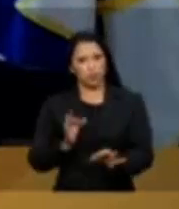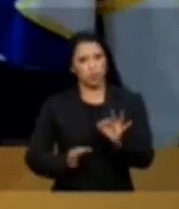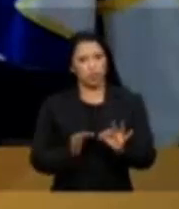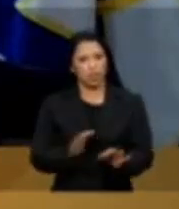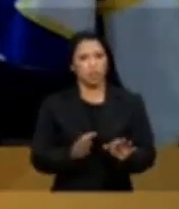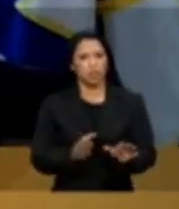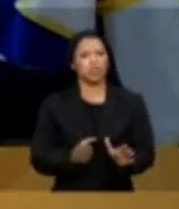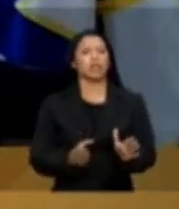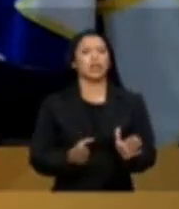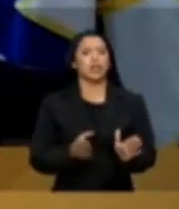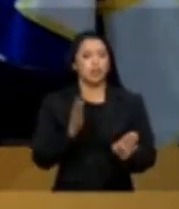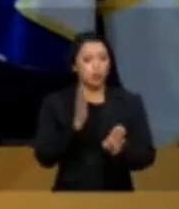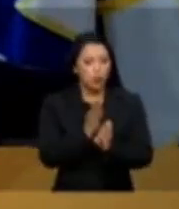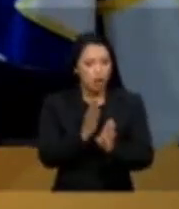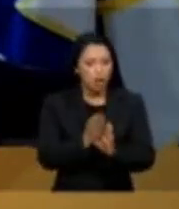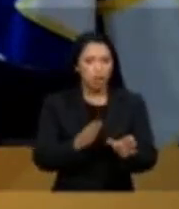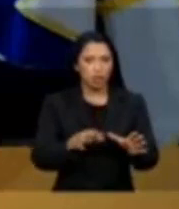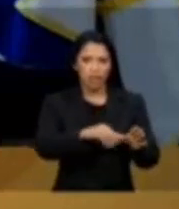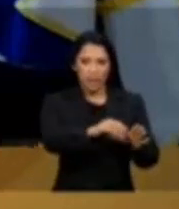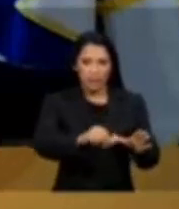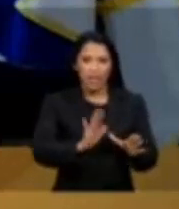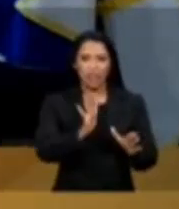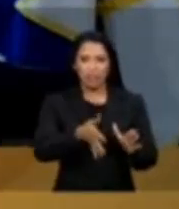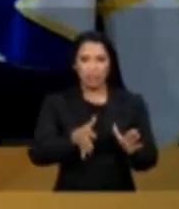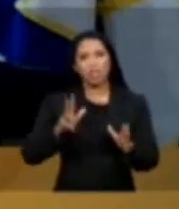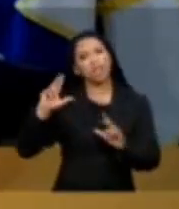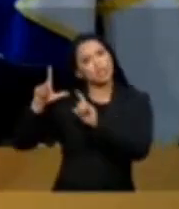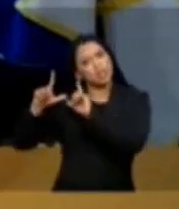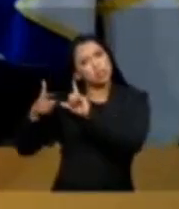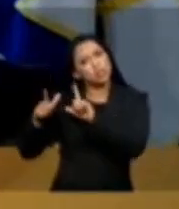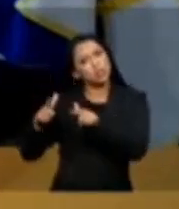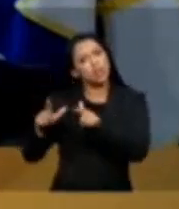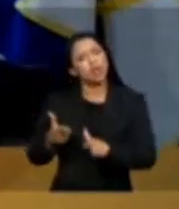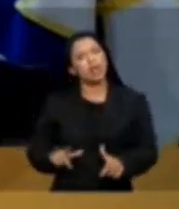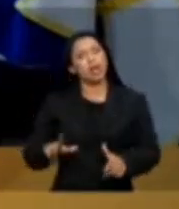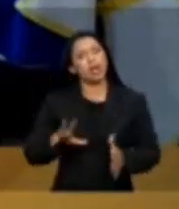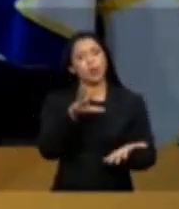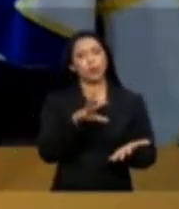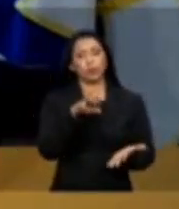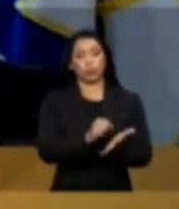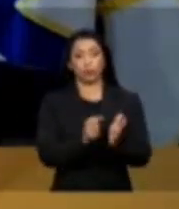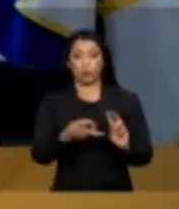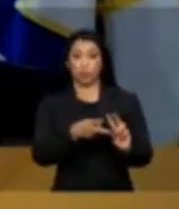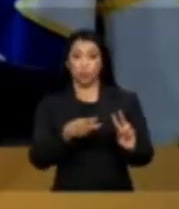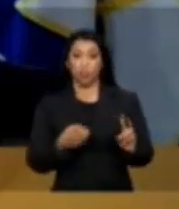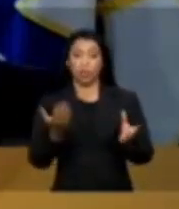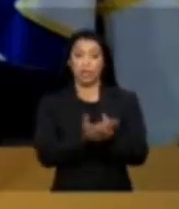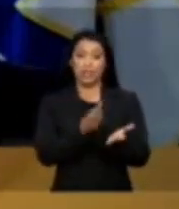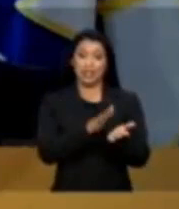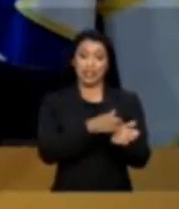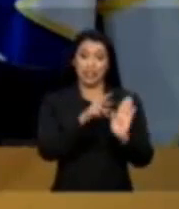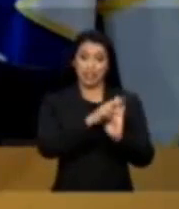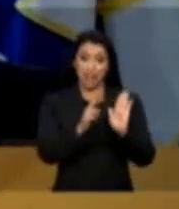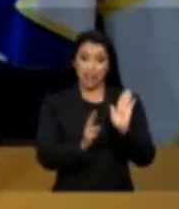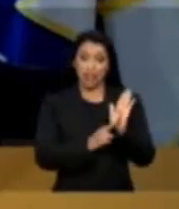e delimitação das terras tradicionalmente ocupadas pelos índios há de ser feita no caso concreto, com a regra